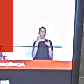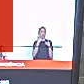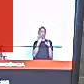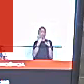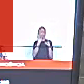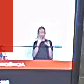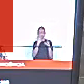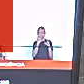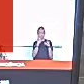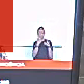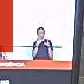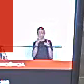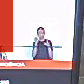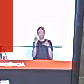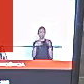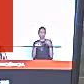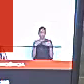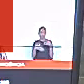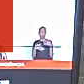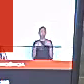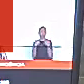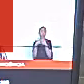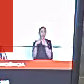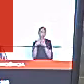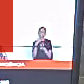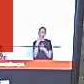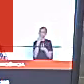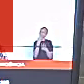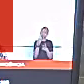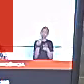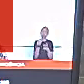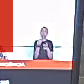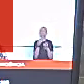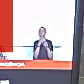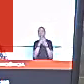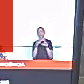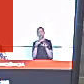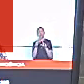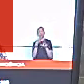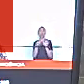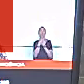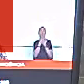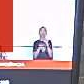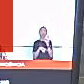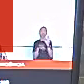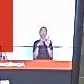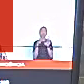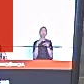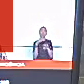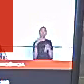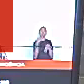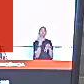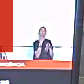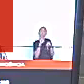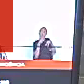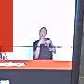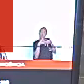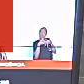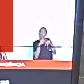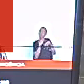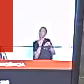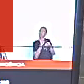o transporte é direito e não é só para o doente. Lembrando bem que as pessoas com